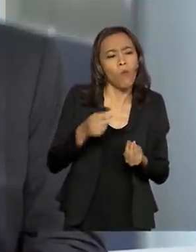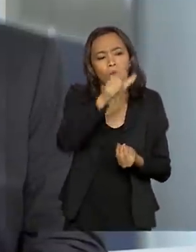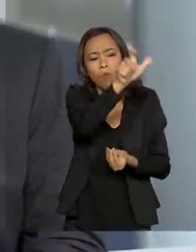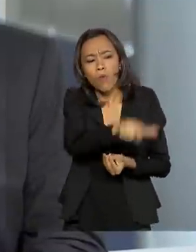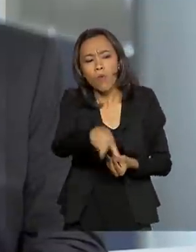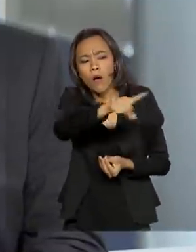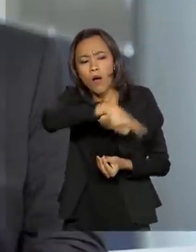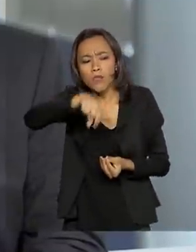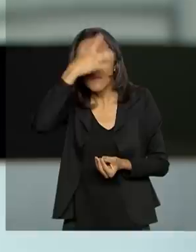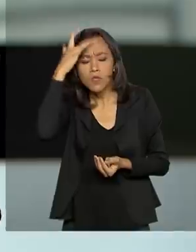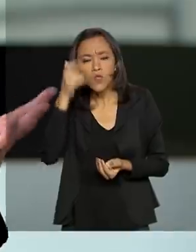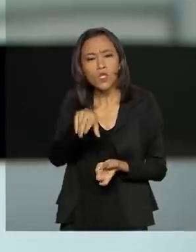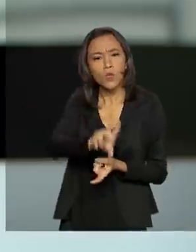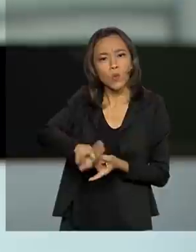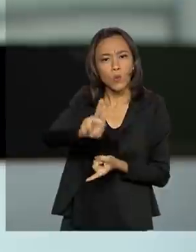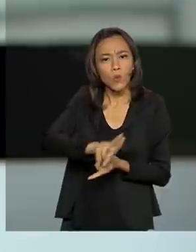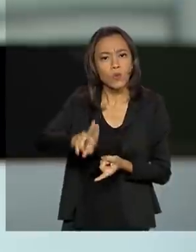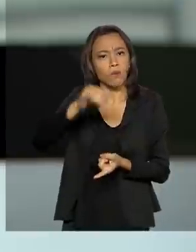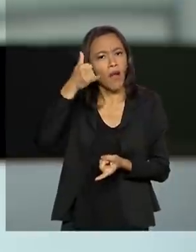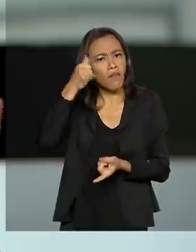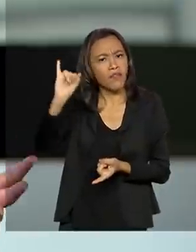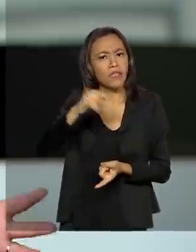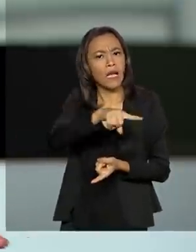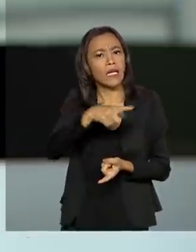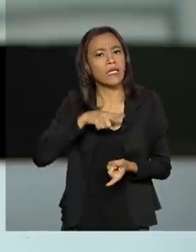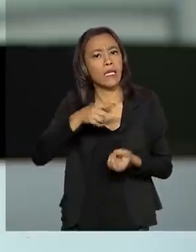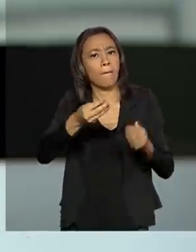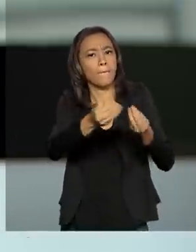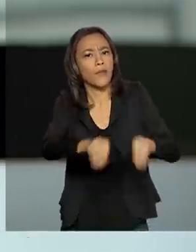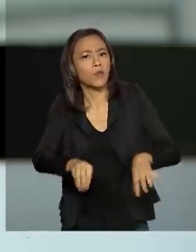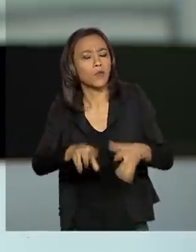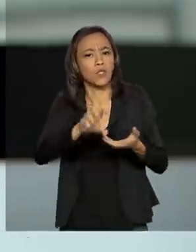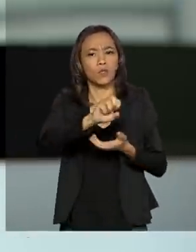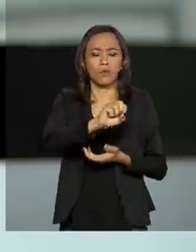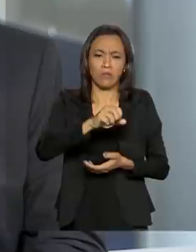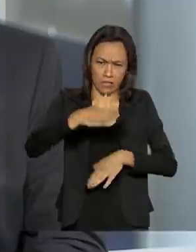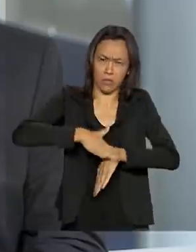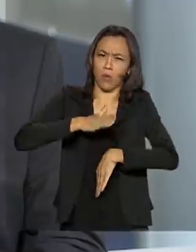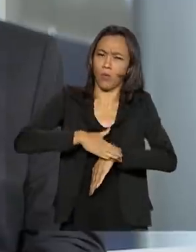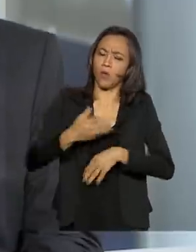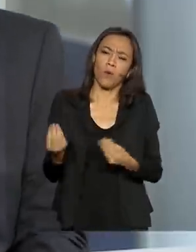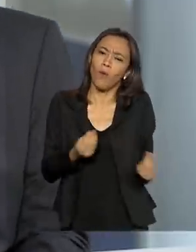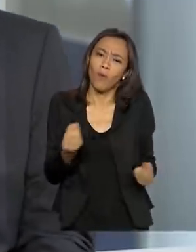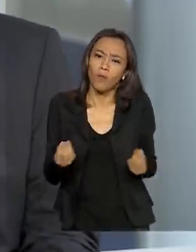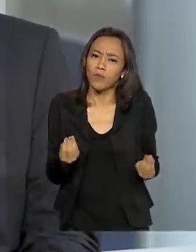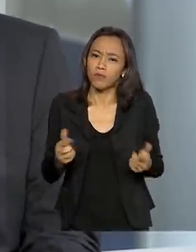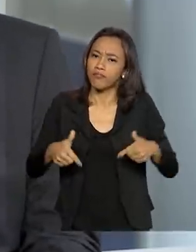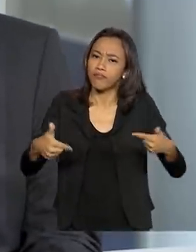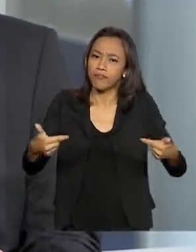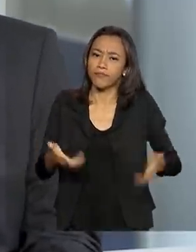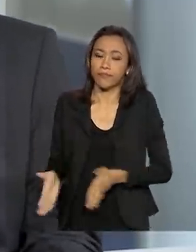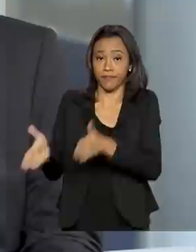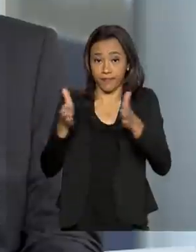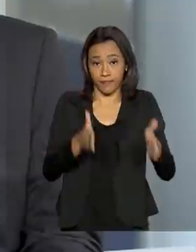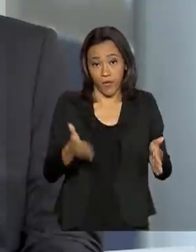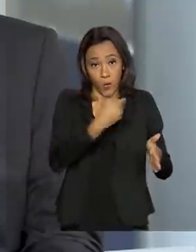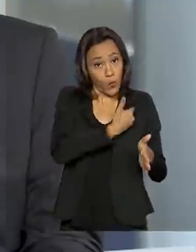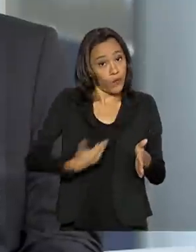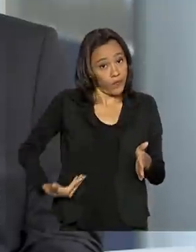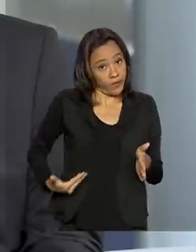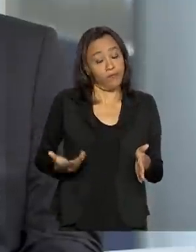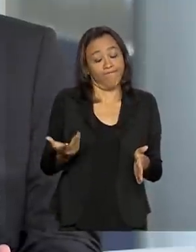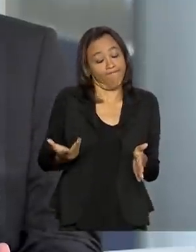fica a questão dele, como evitar que ele tenha prejuízo ou algum tipo de dano neste momento. Bom, o governo ele está muito